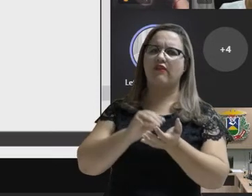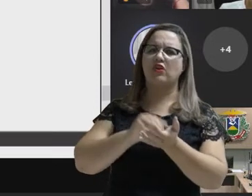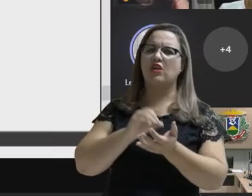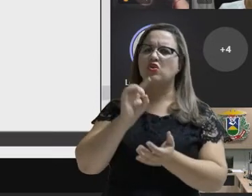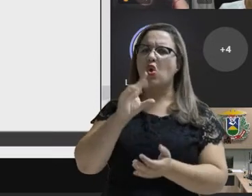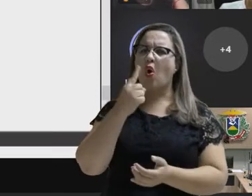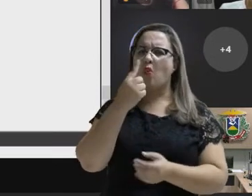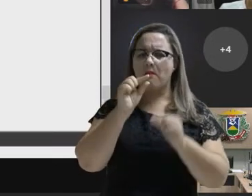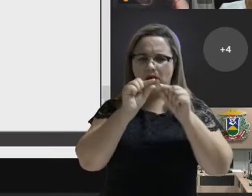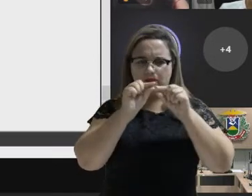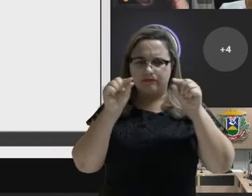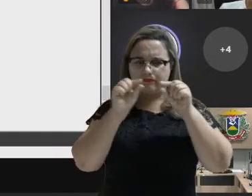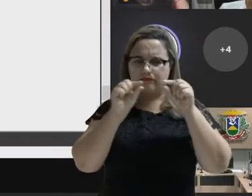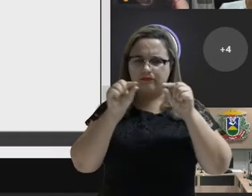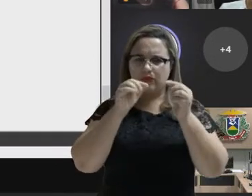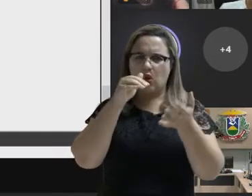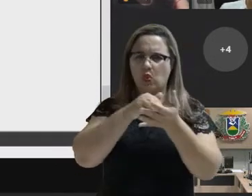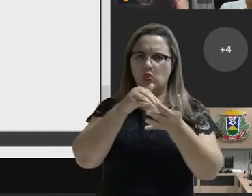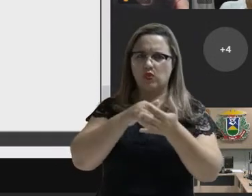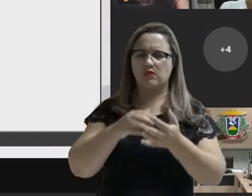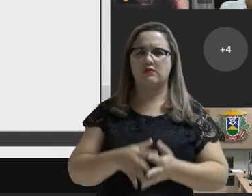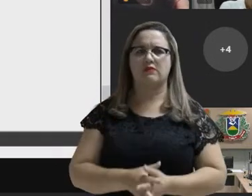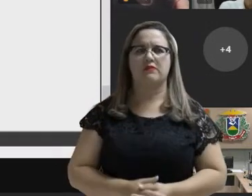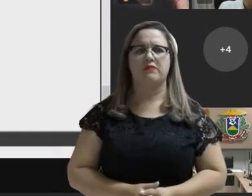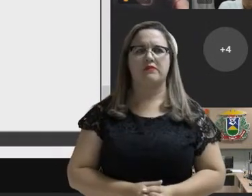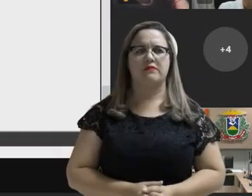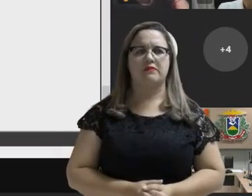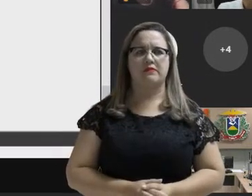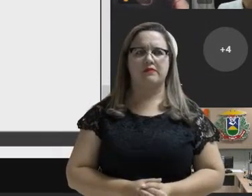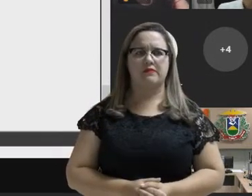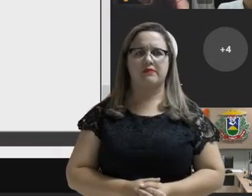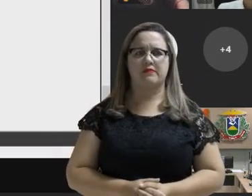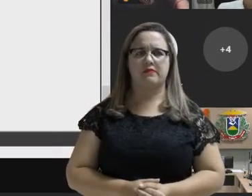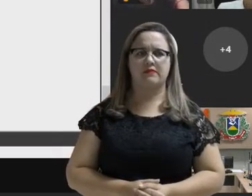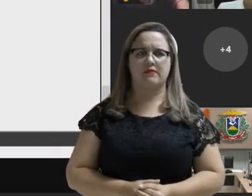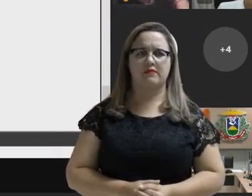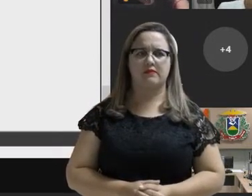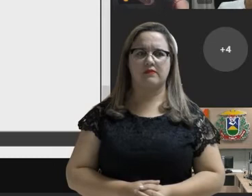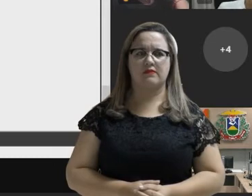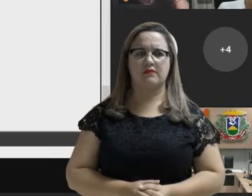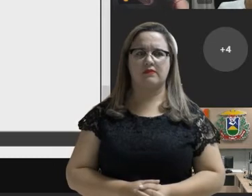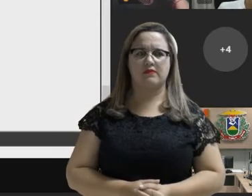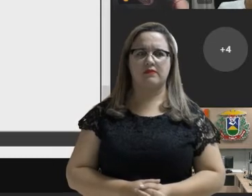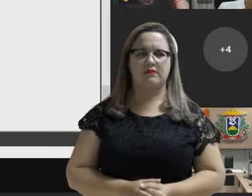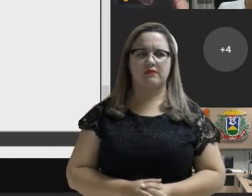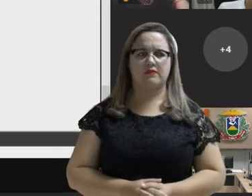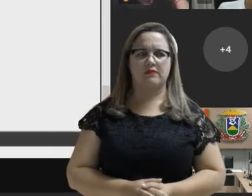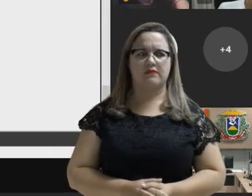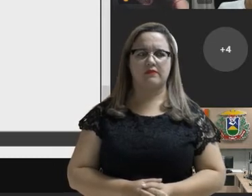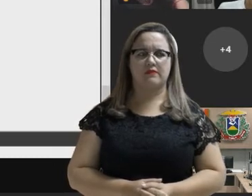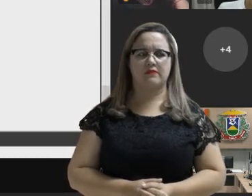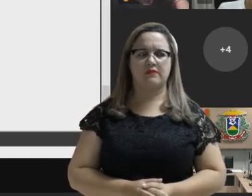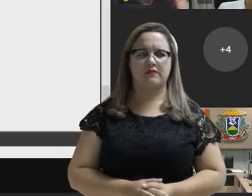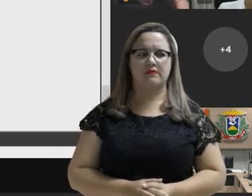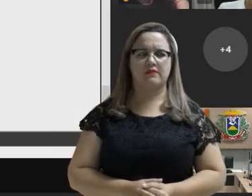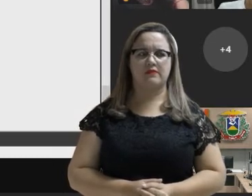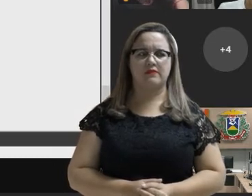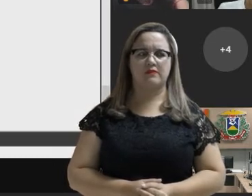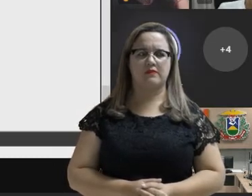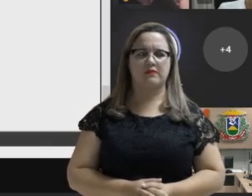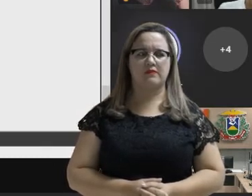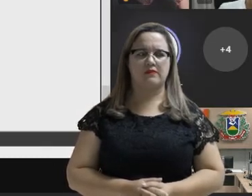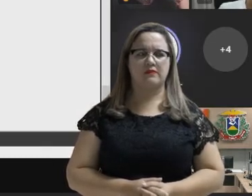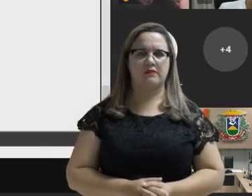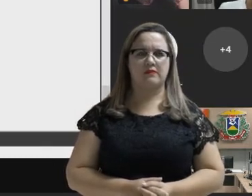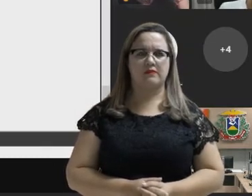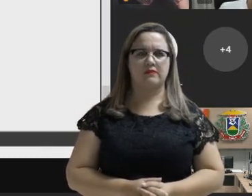Pois sendo o caso, havia ao menos para ressarcimento do erário. Então, eu falo para a possibilidade